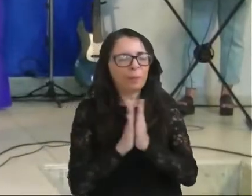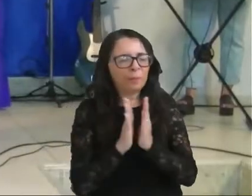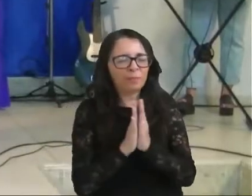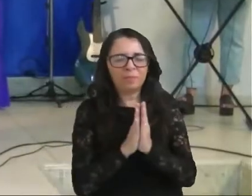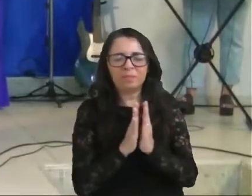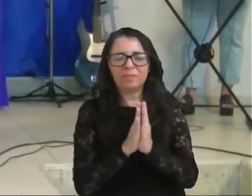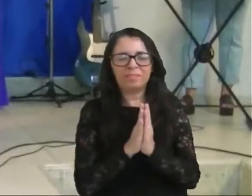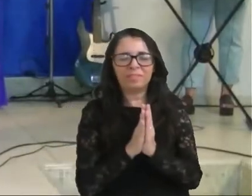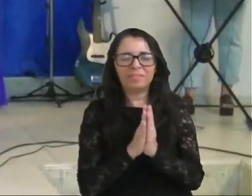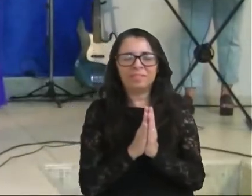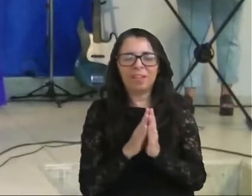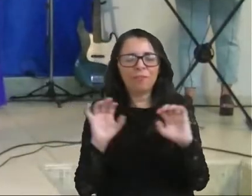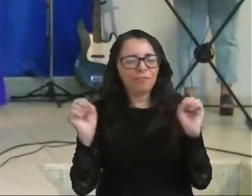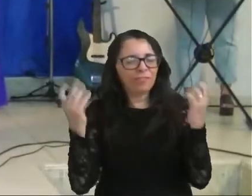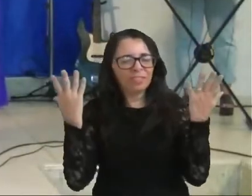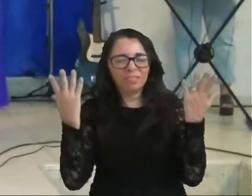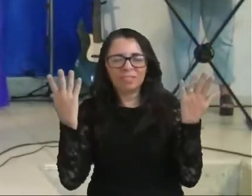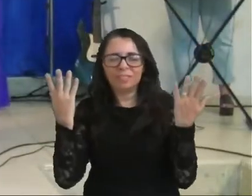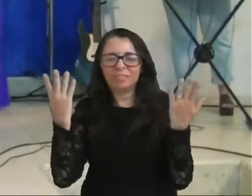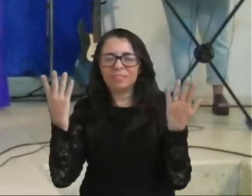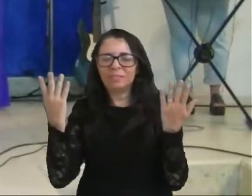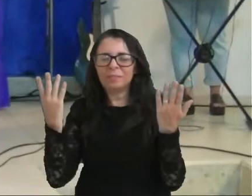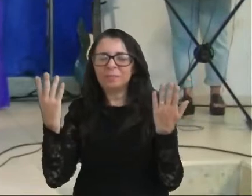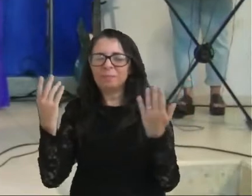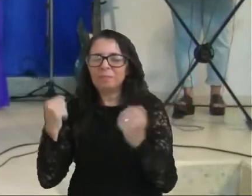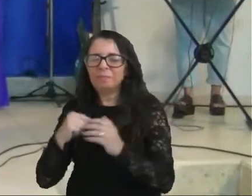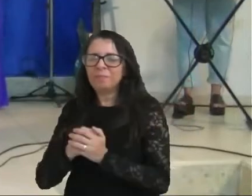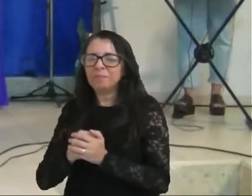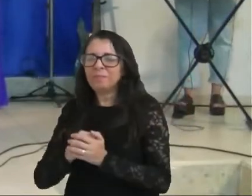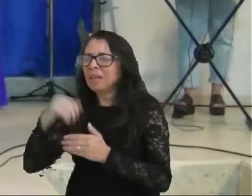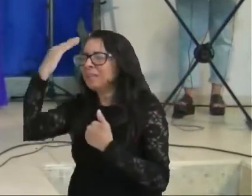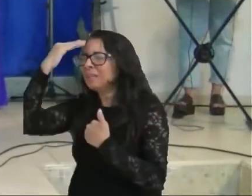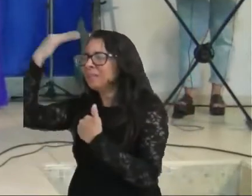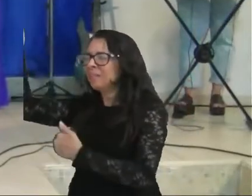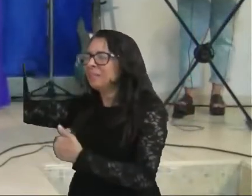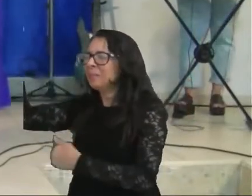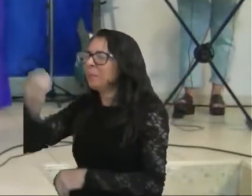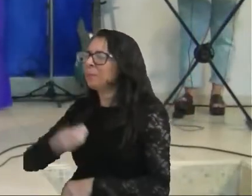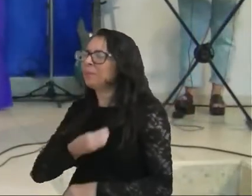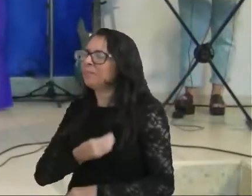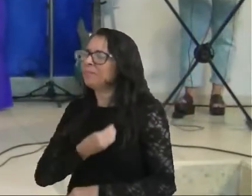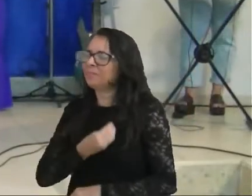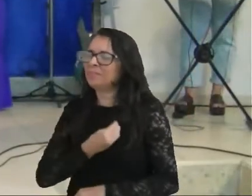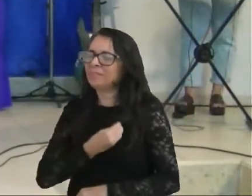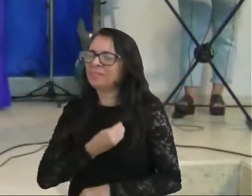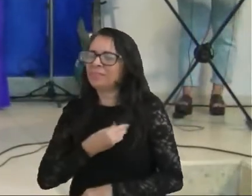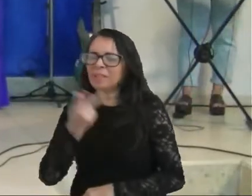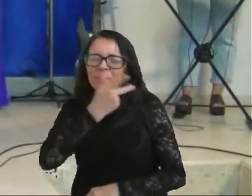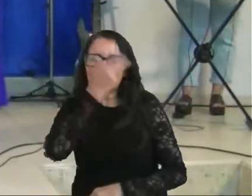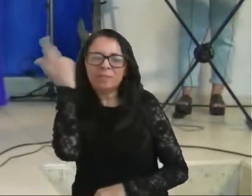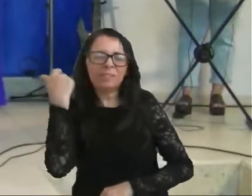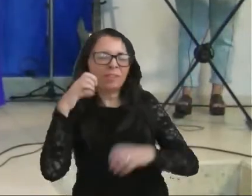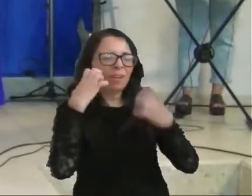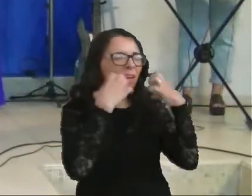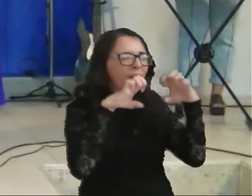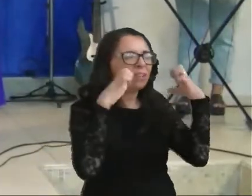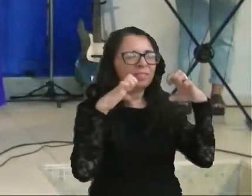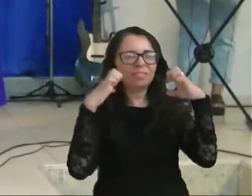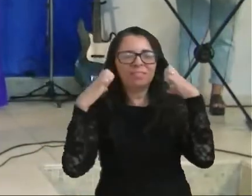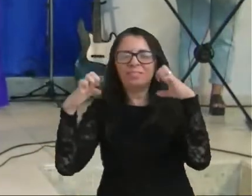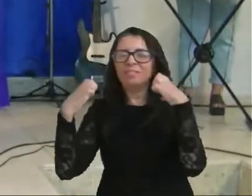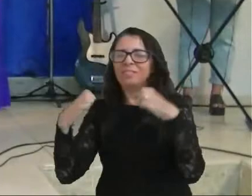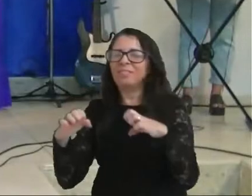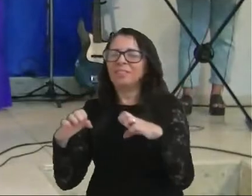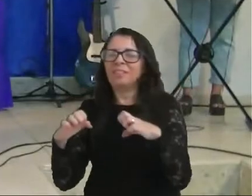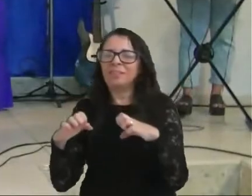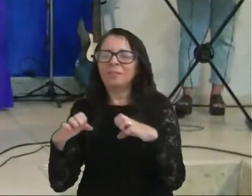obrigado, ó Deus, porque o Senhor tem cuidado de cada um de nós. Eu te agradeço em nome de Jesus. Em nome de